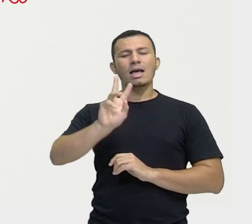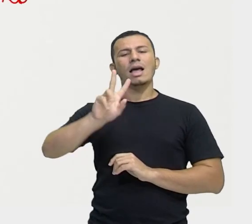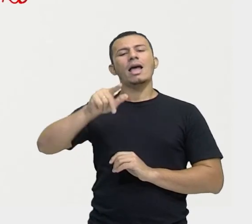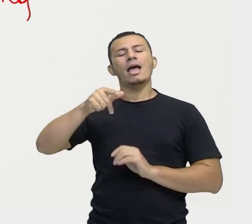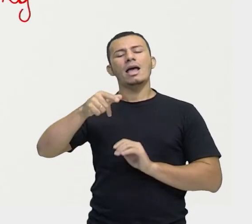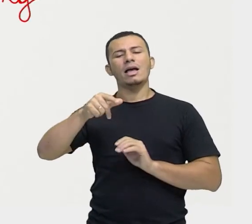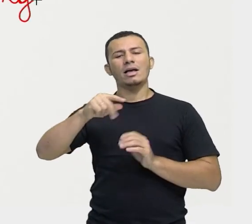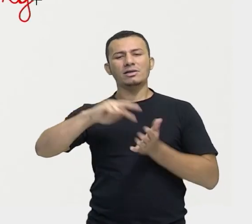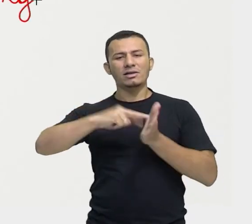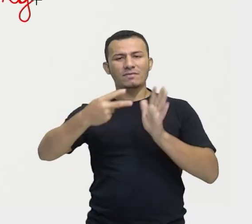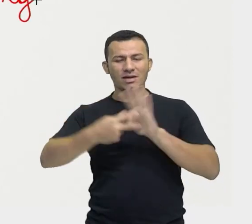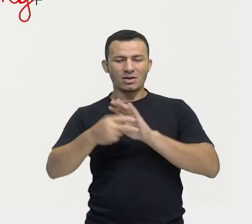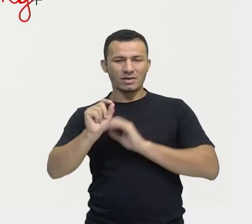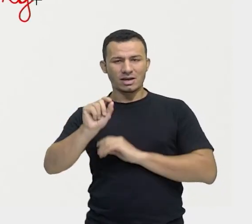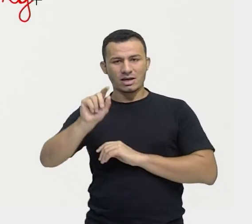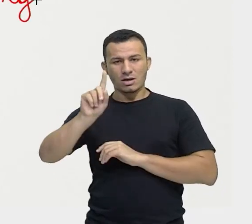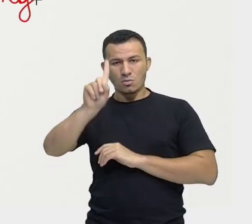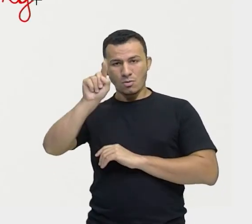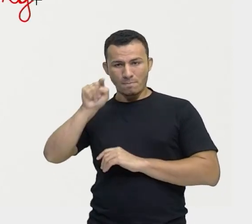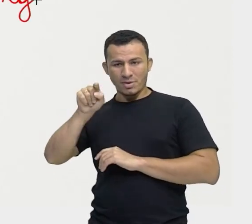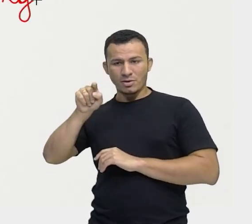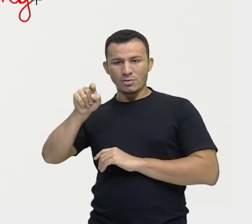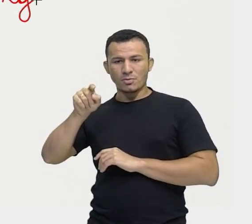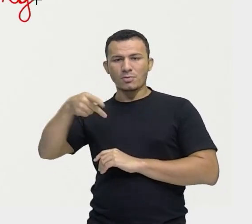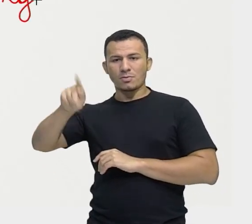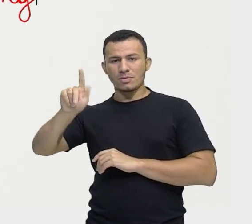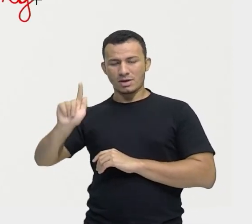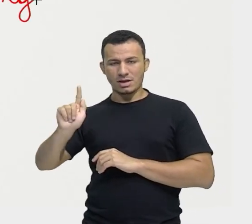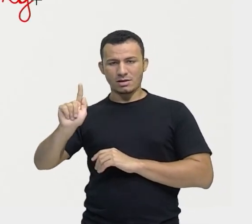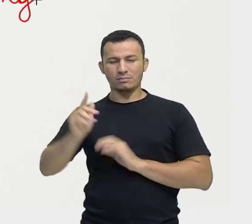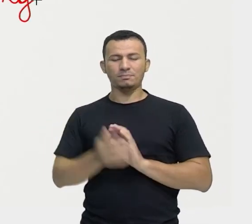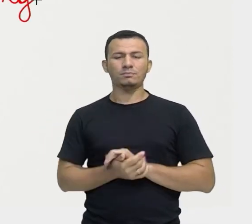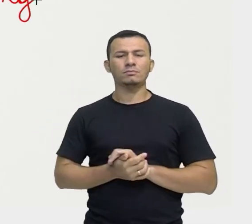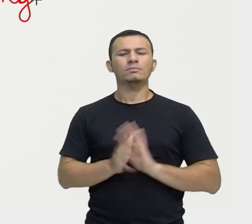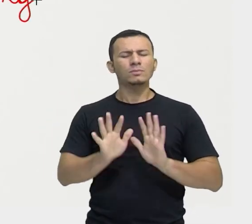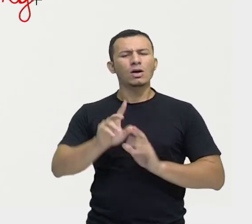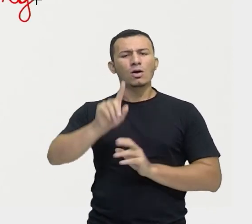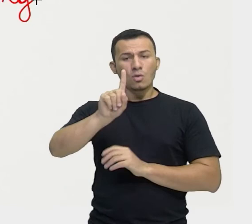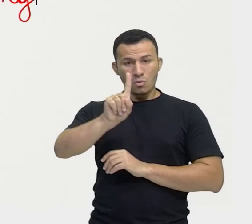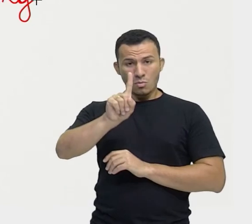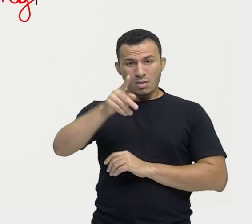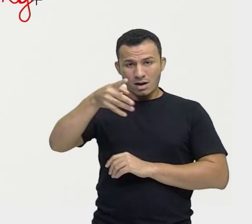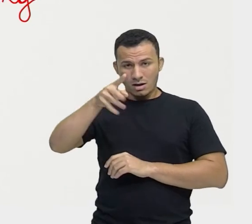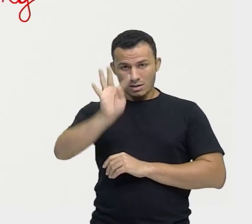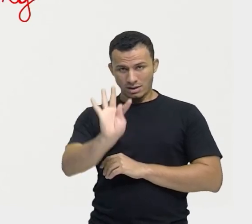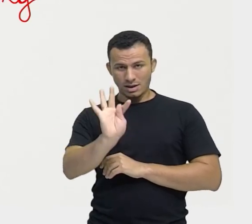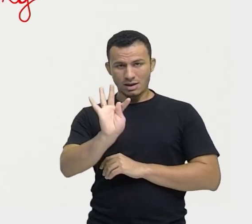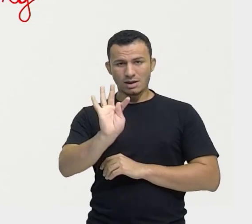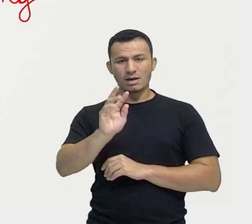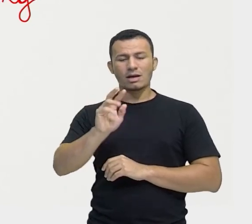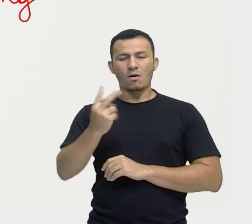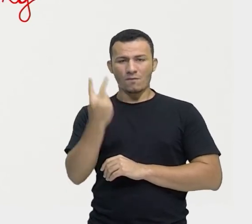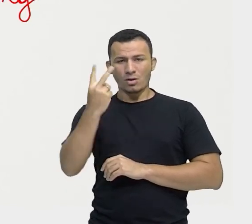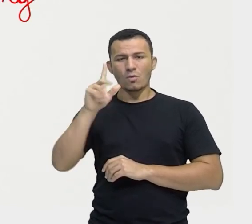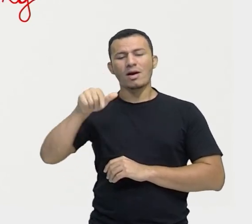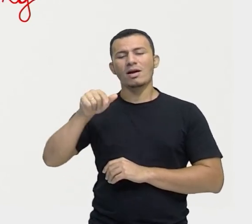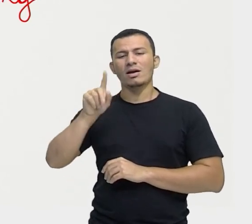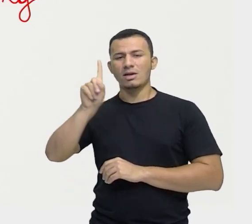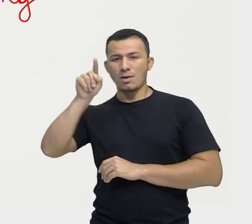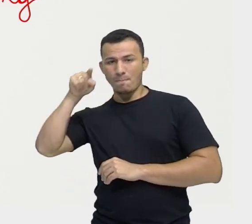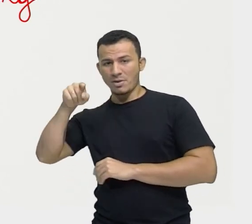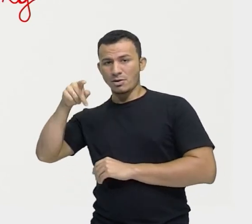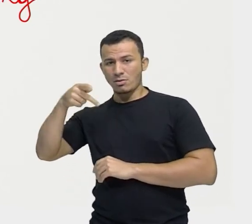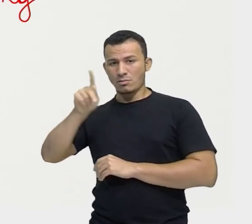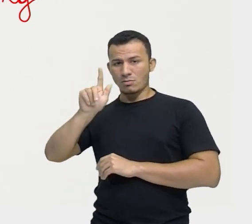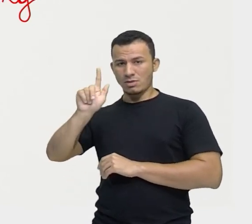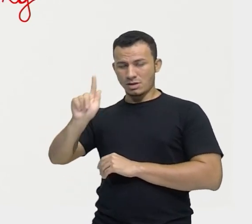1.000 quilos. Se 1 tonelada vale 1.000 quilos, e esse elefante asiático pesa